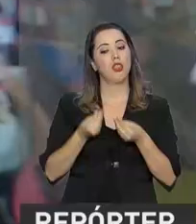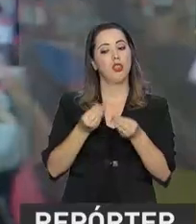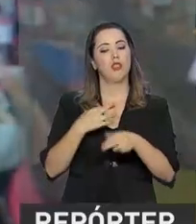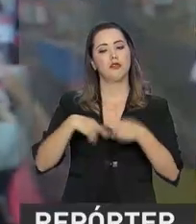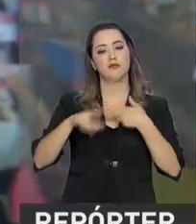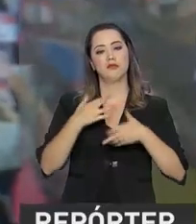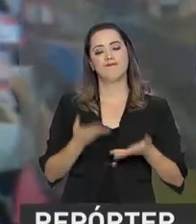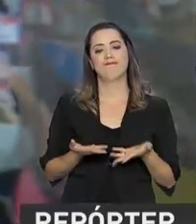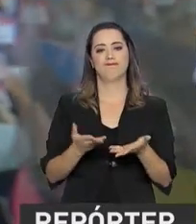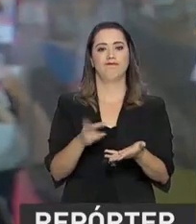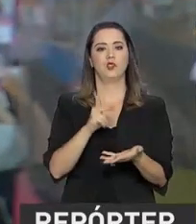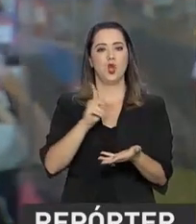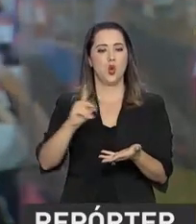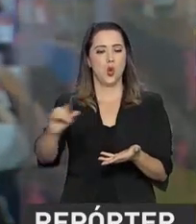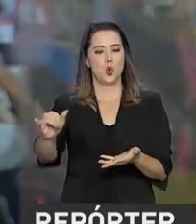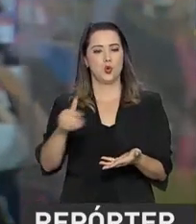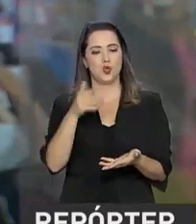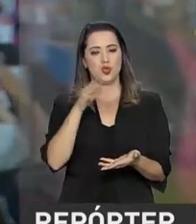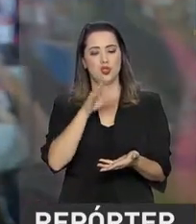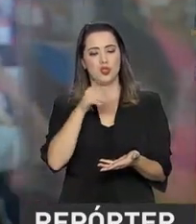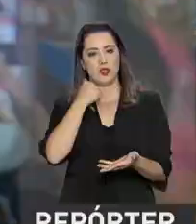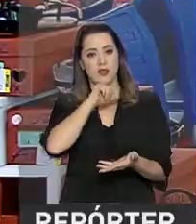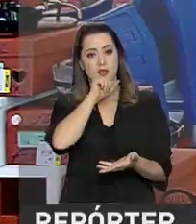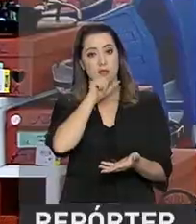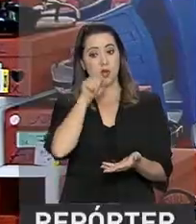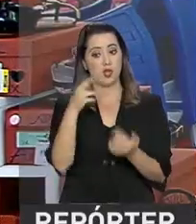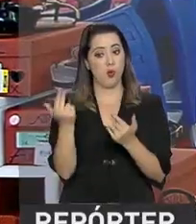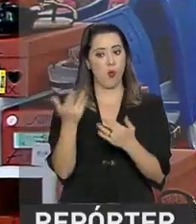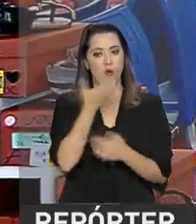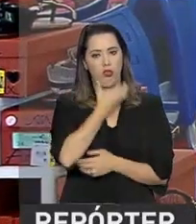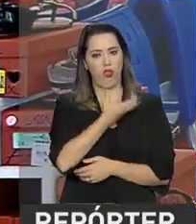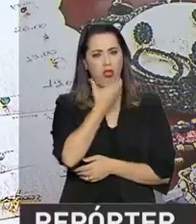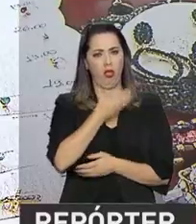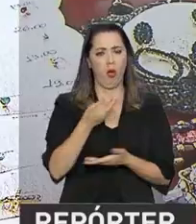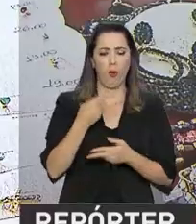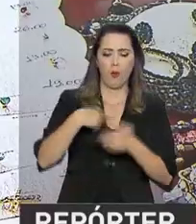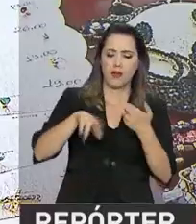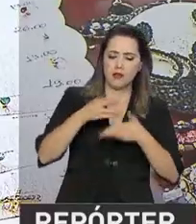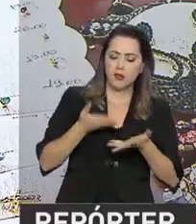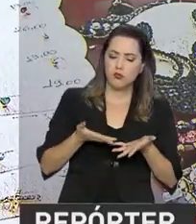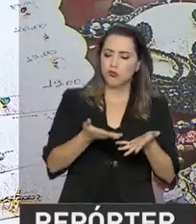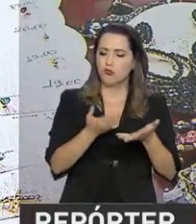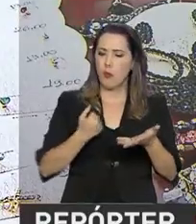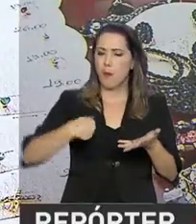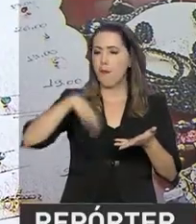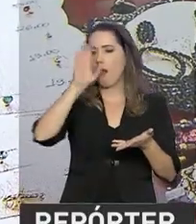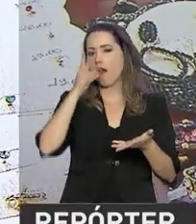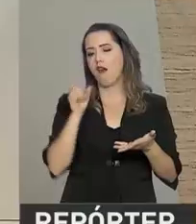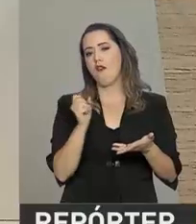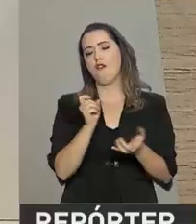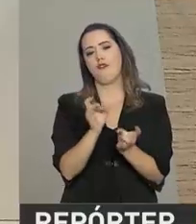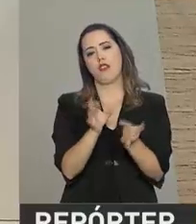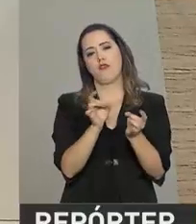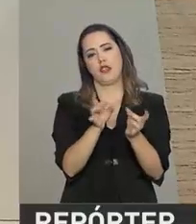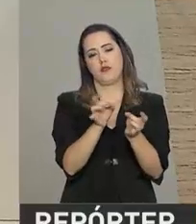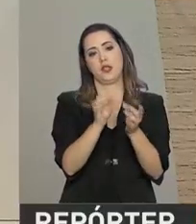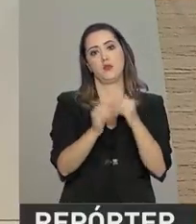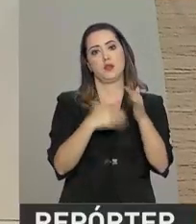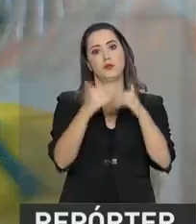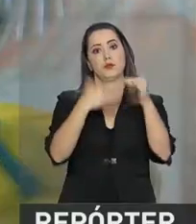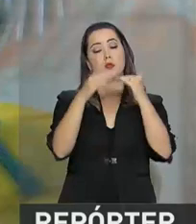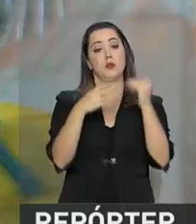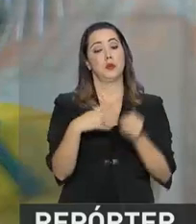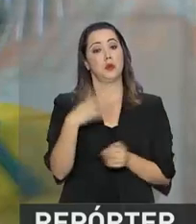mães é considerado natal do primeiro semestre ea expectativa é que o volume de vendas no comércio registre um aumento